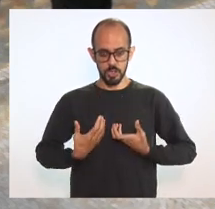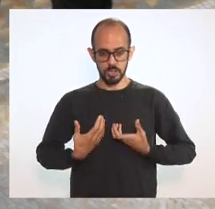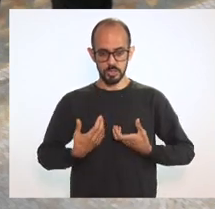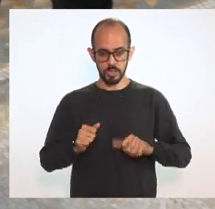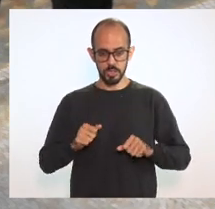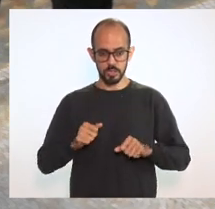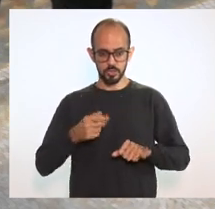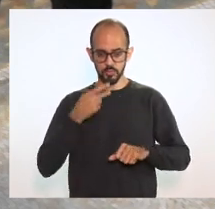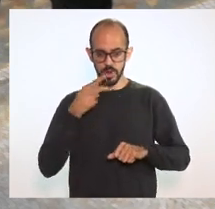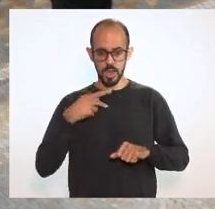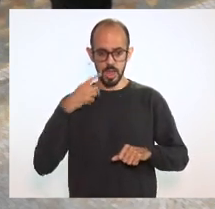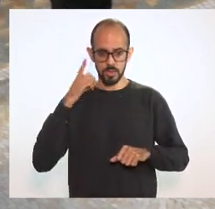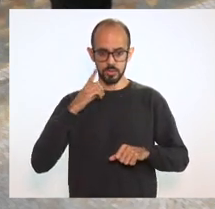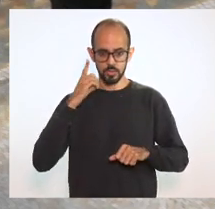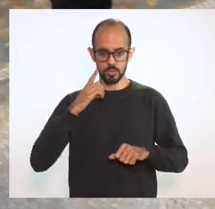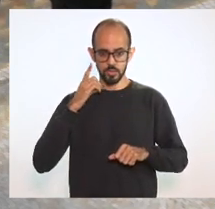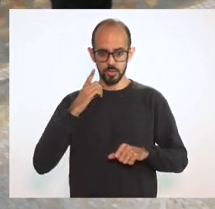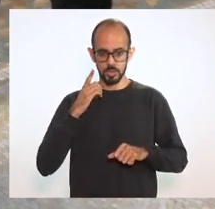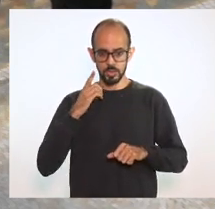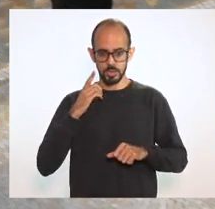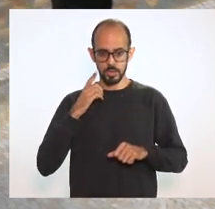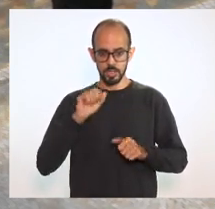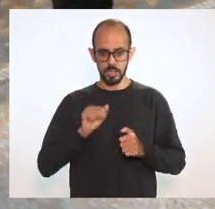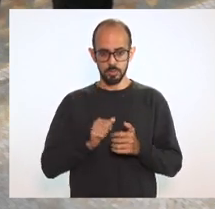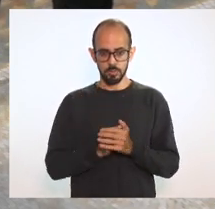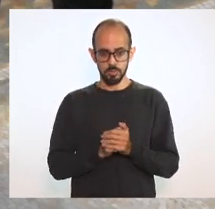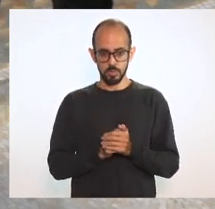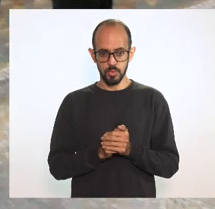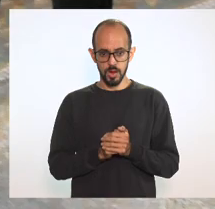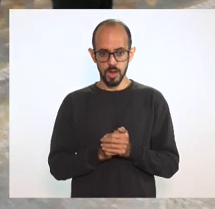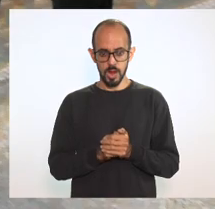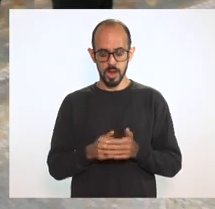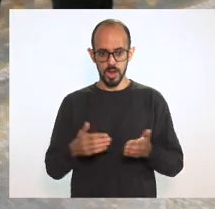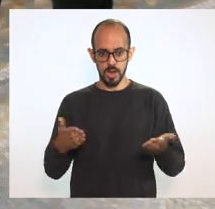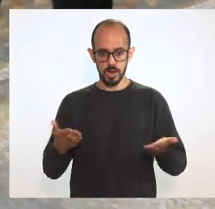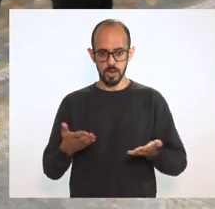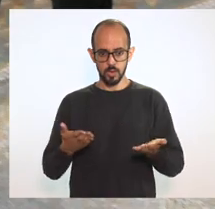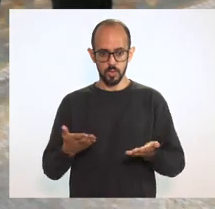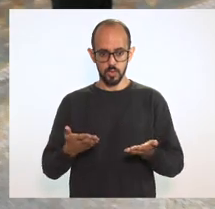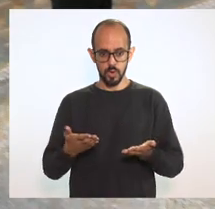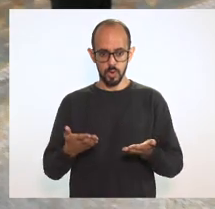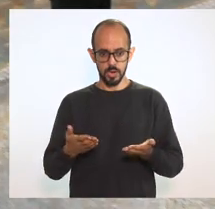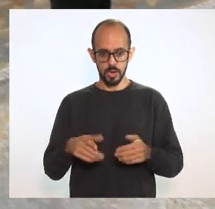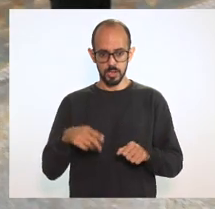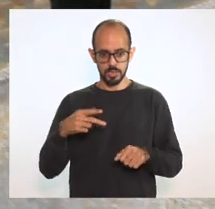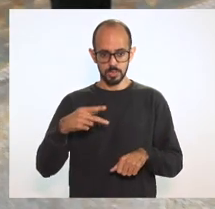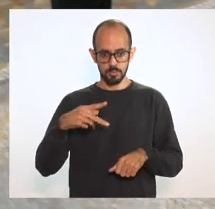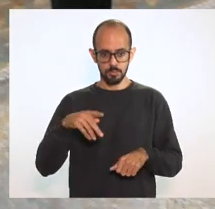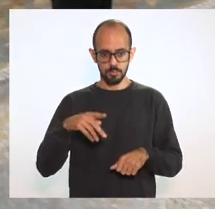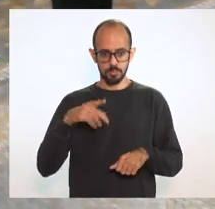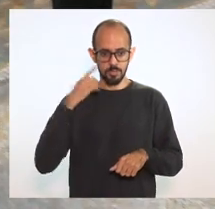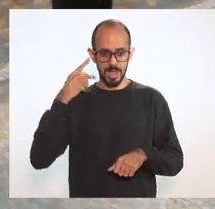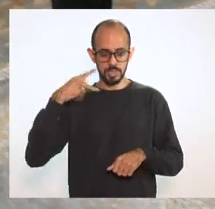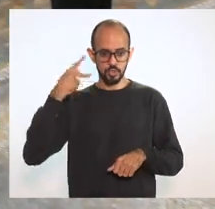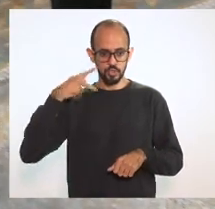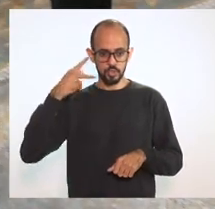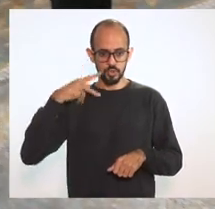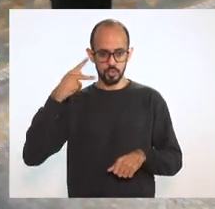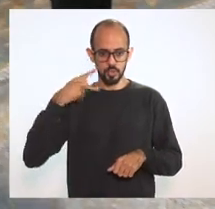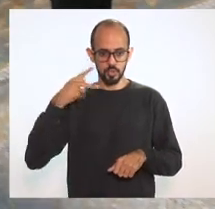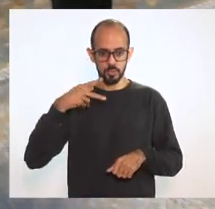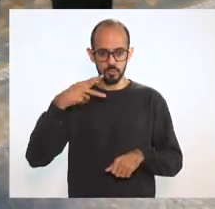parlamentares direitistas. Acabei de ouvir agora a fala de um parlamentar desse partido que defende o vagabundo marginal